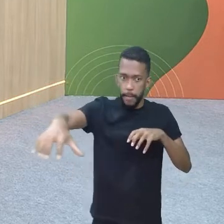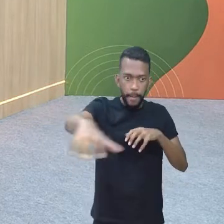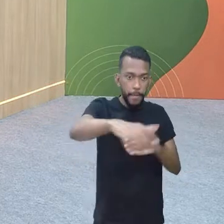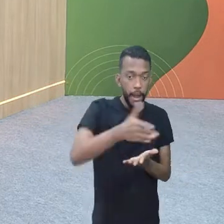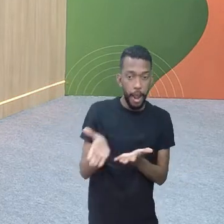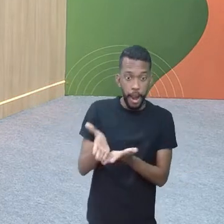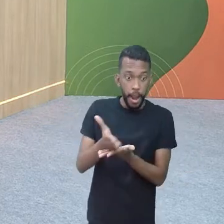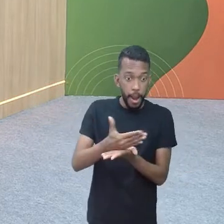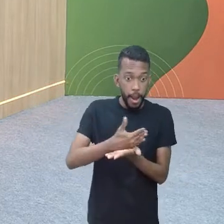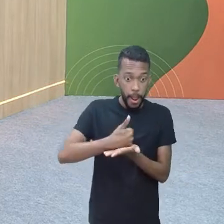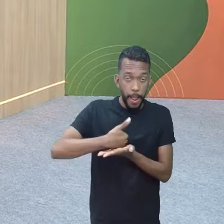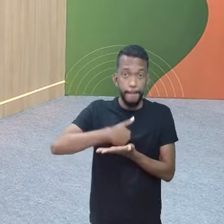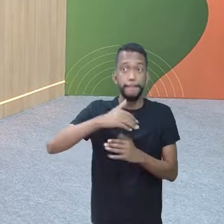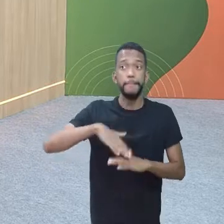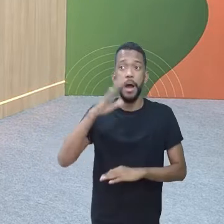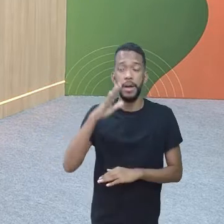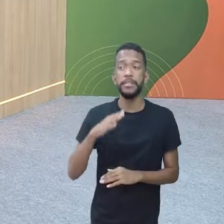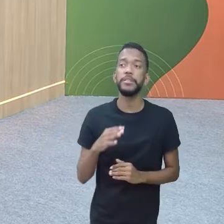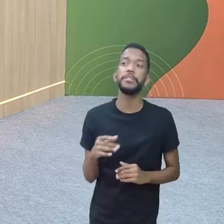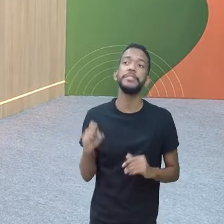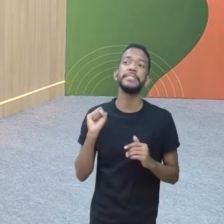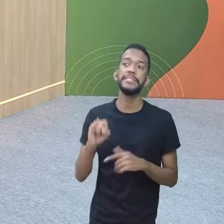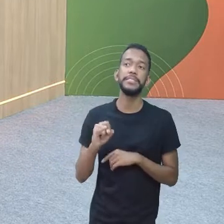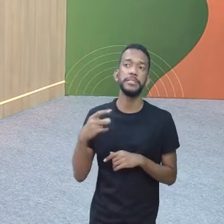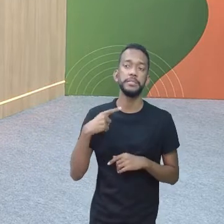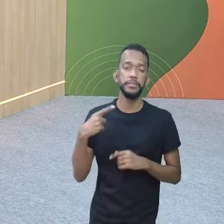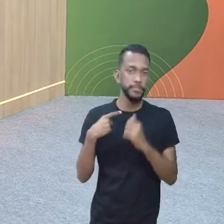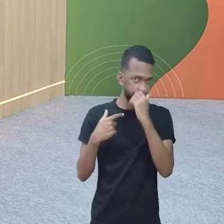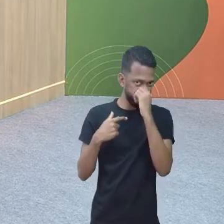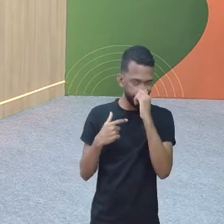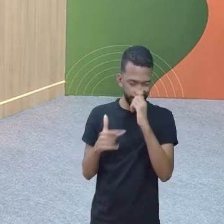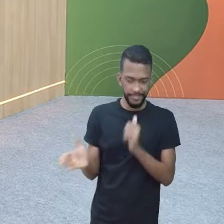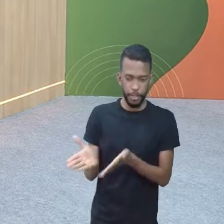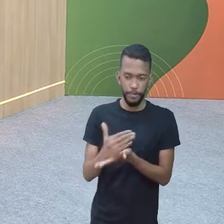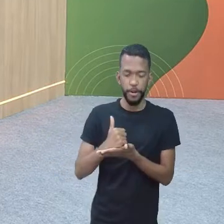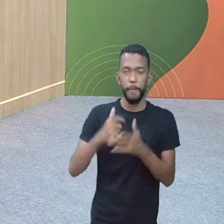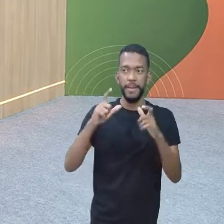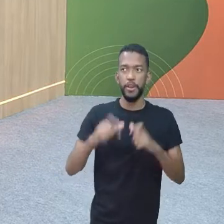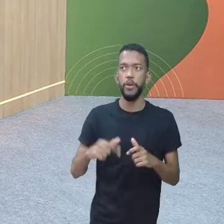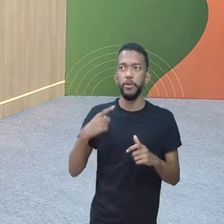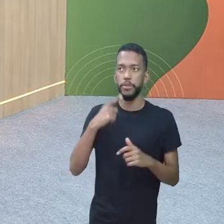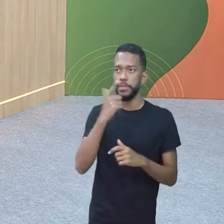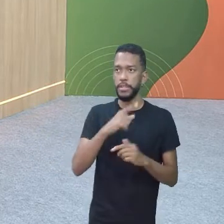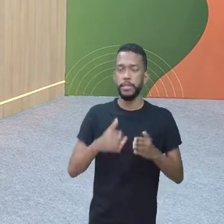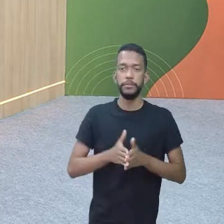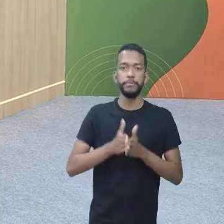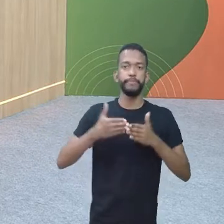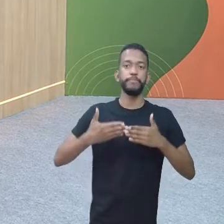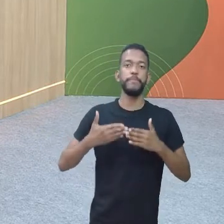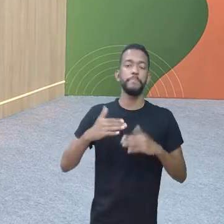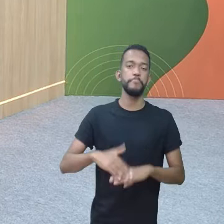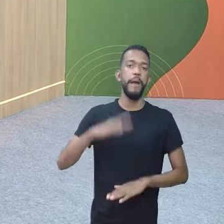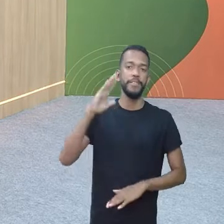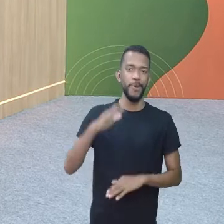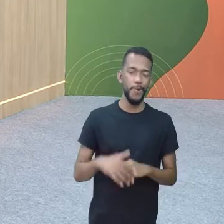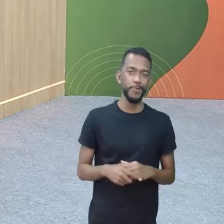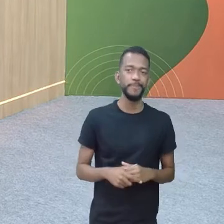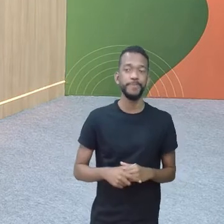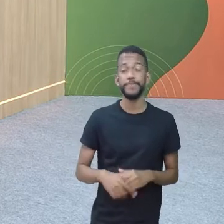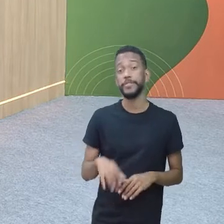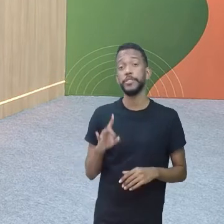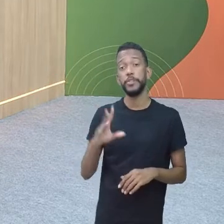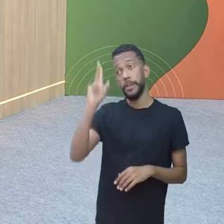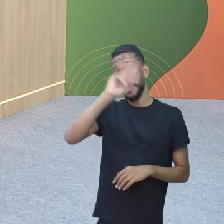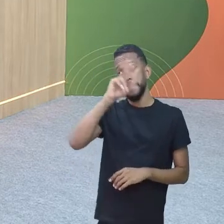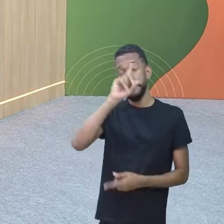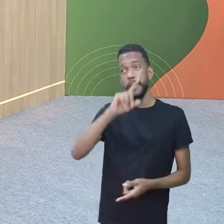mais pessoas. E se eu tenho o denominador menor, a minha fração vai representar uma quantidade maior. É só você lembrar